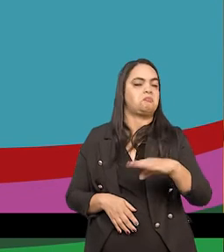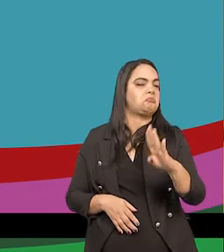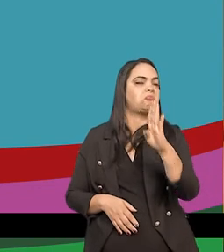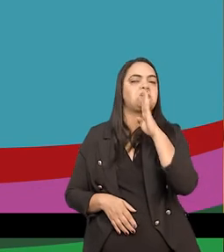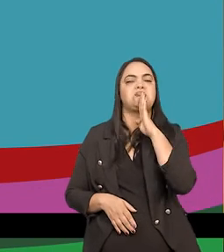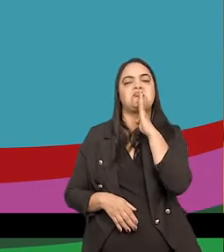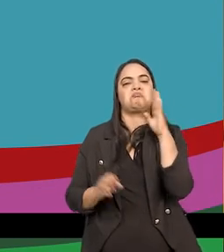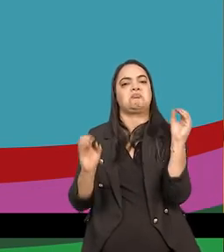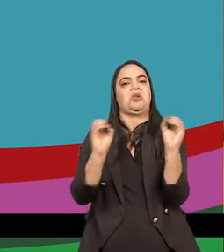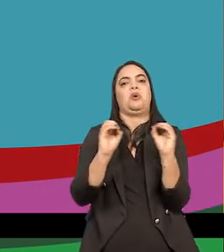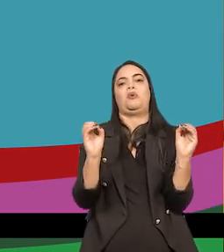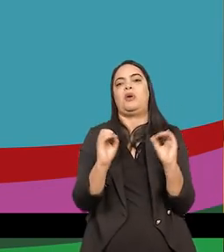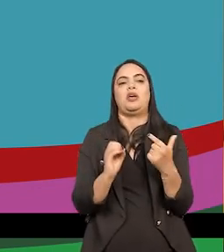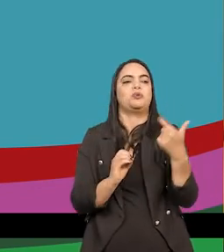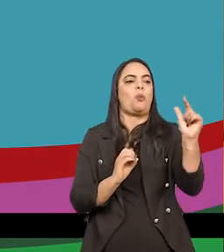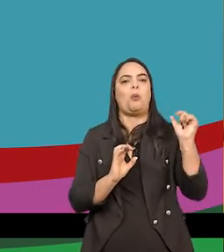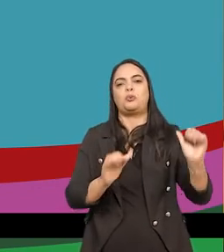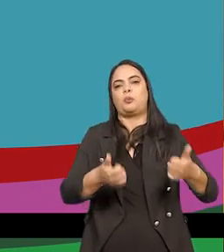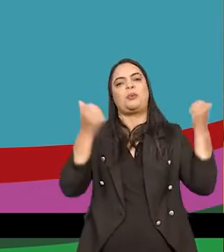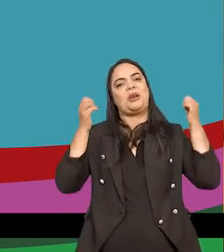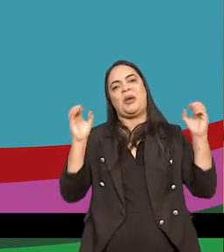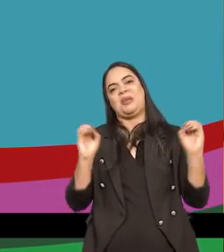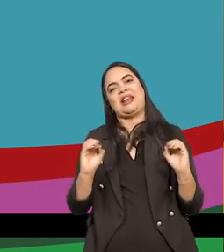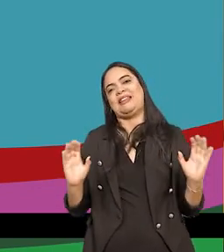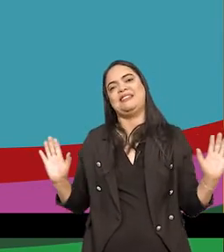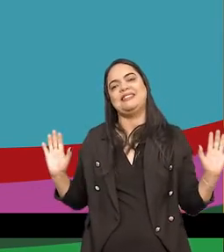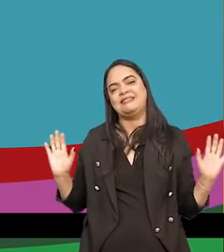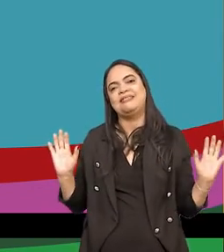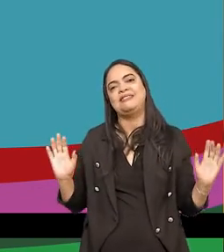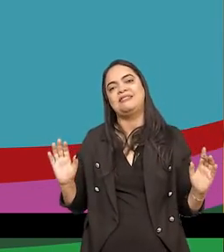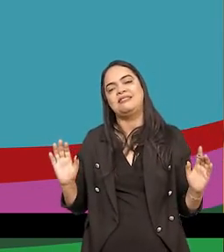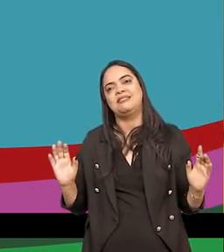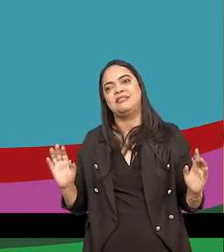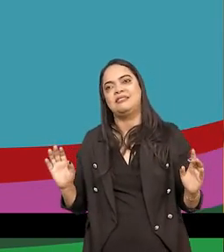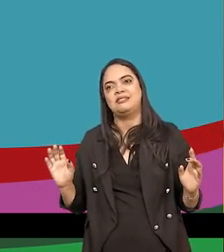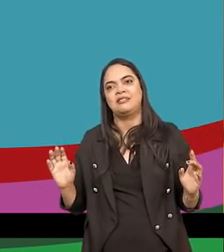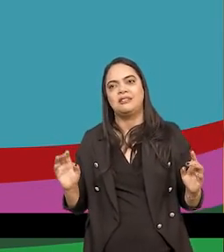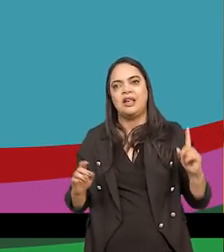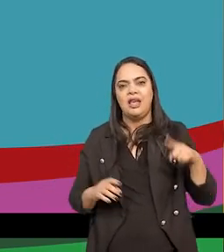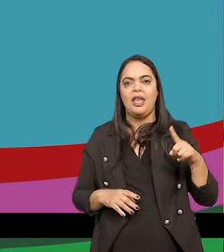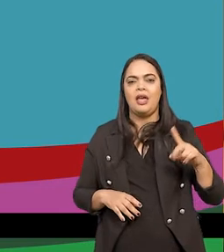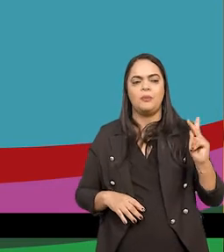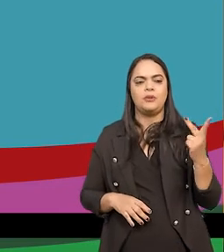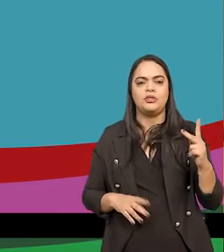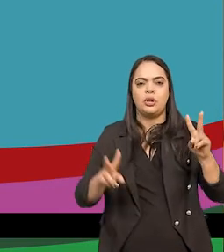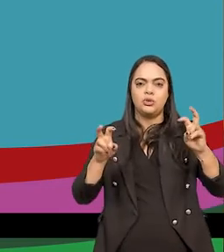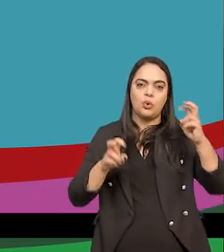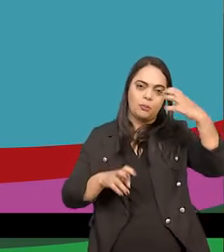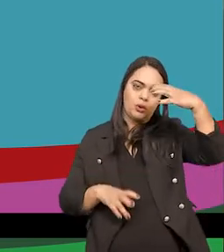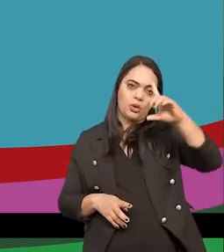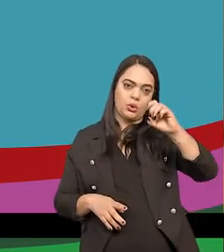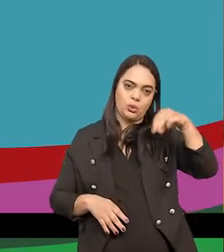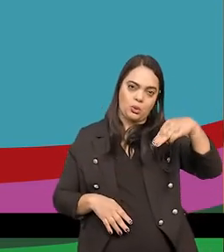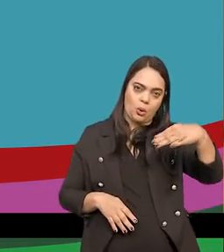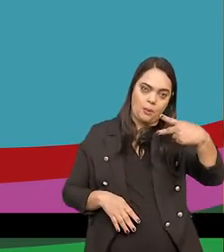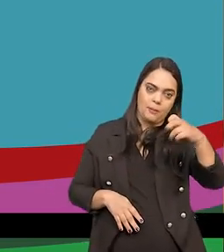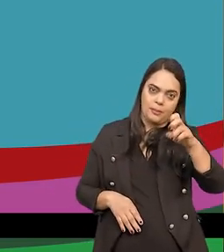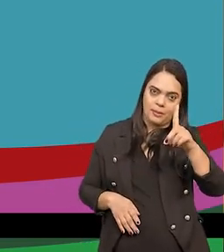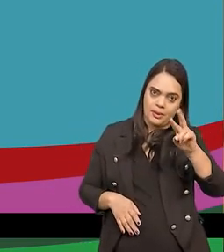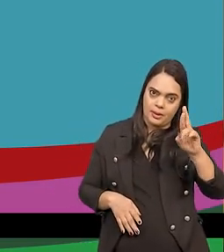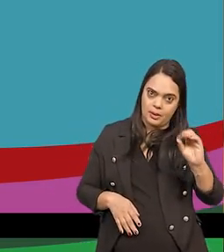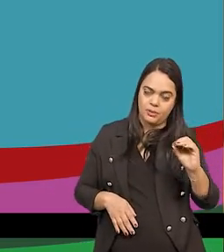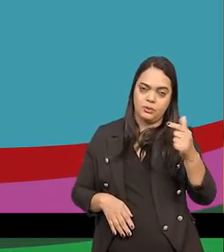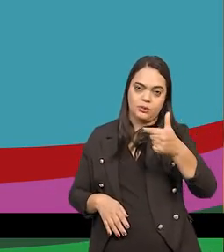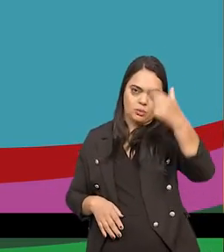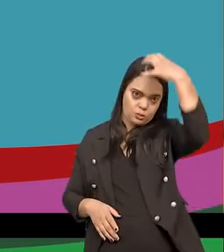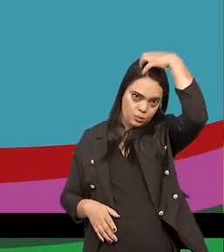livro melhor do que aquele, gente. É para ser uma biografia sobre o Dom Pedro II, mas tu conhece tudo do Brasil,